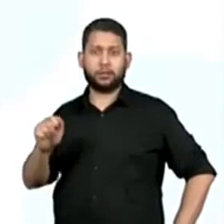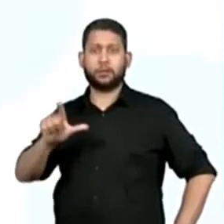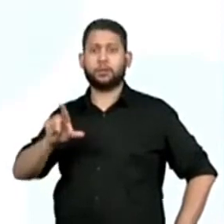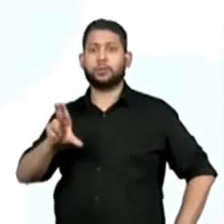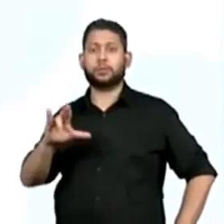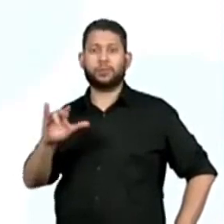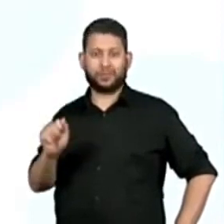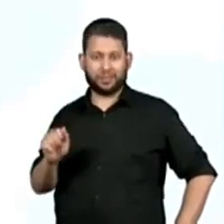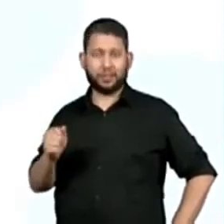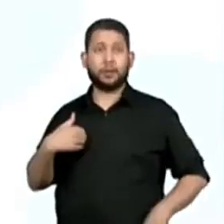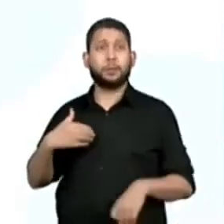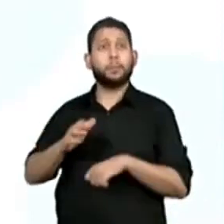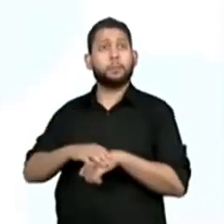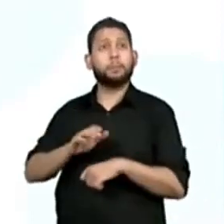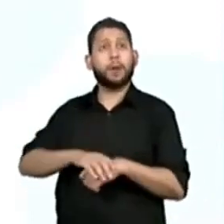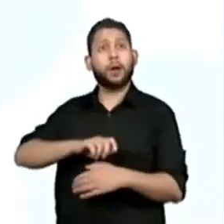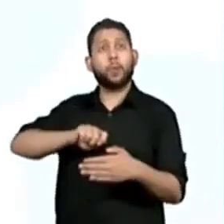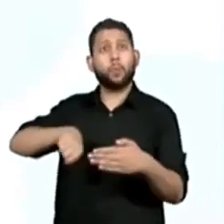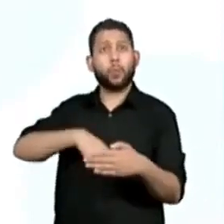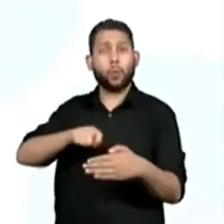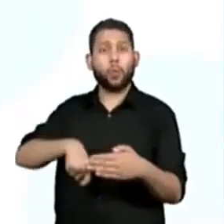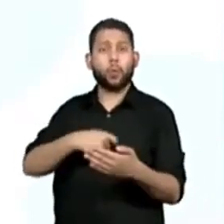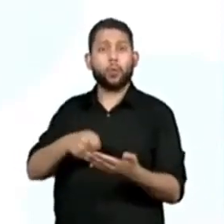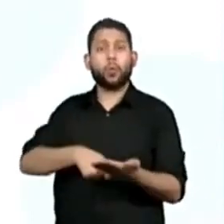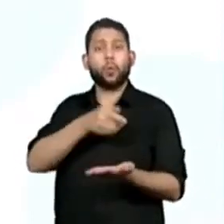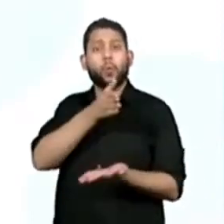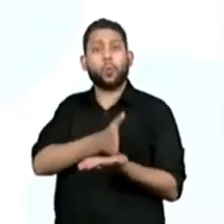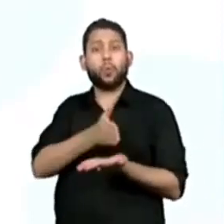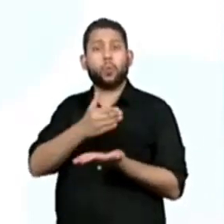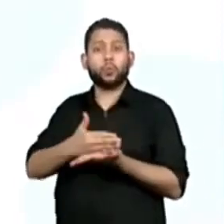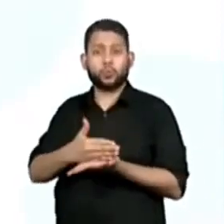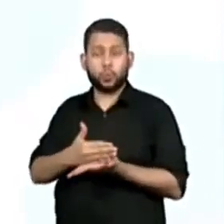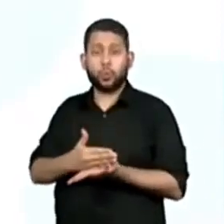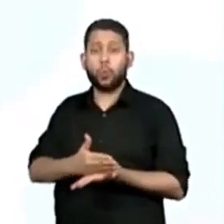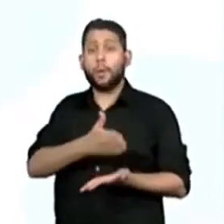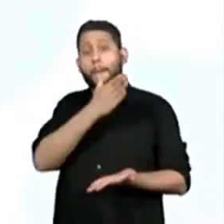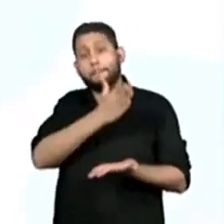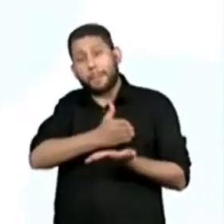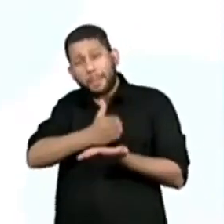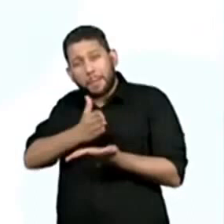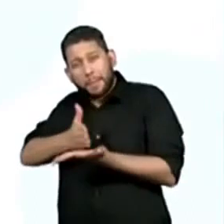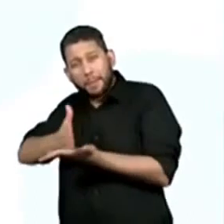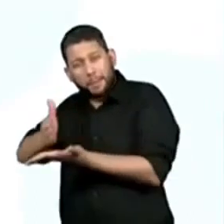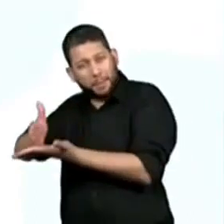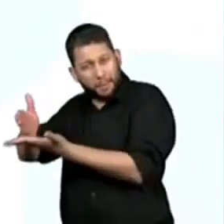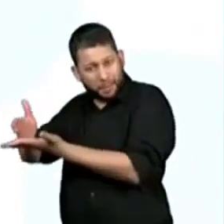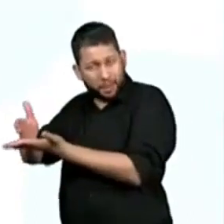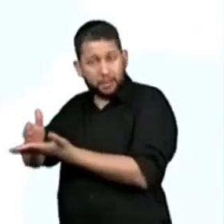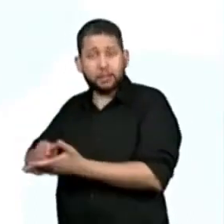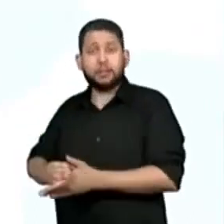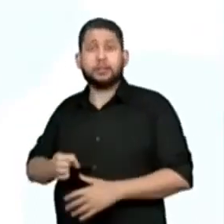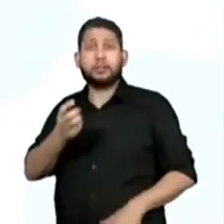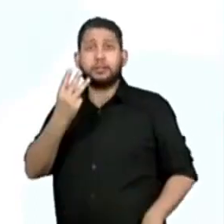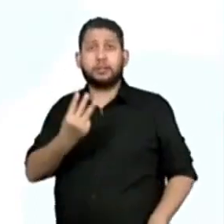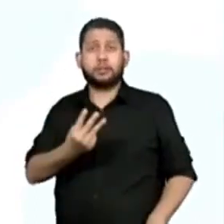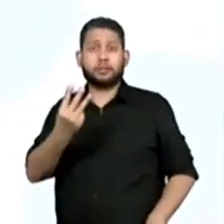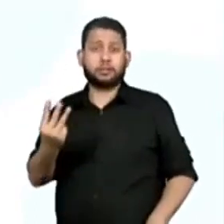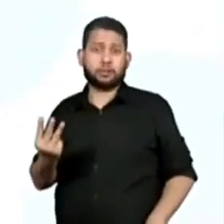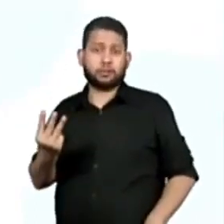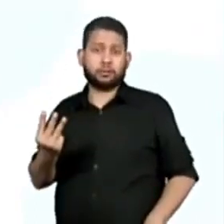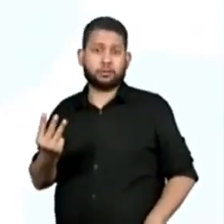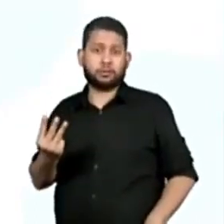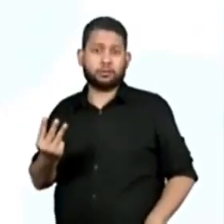bolo Oi e o cortou em 33 pedal e e